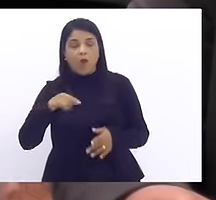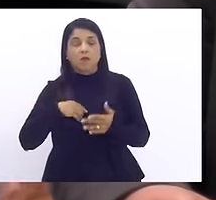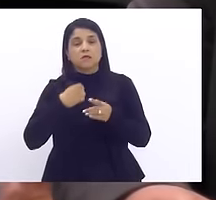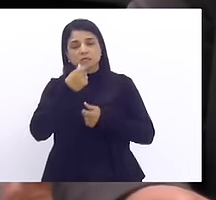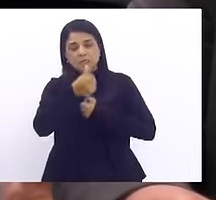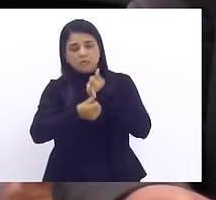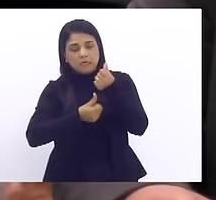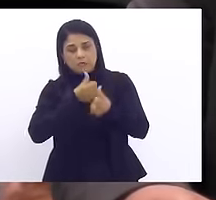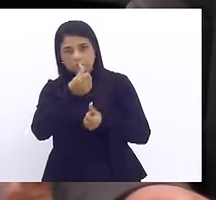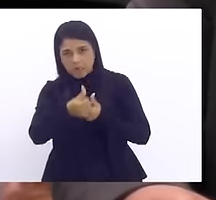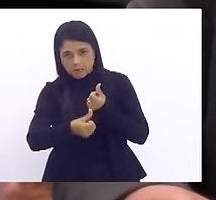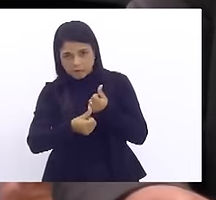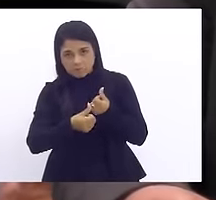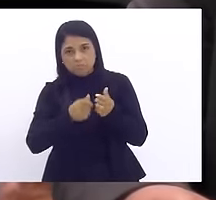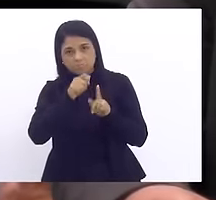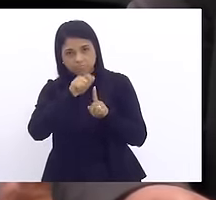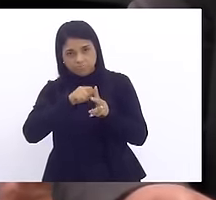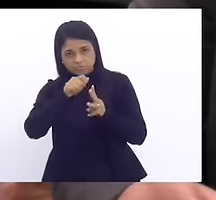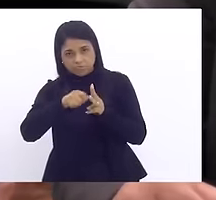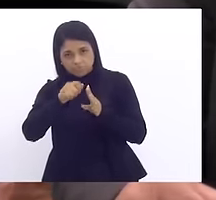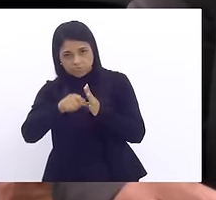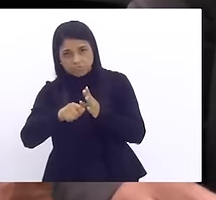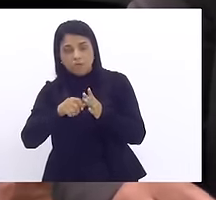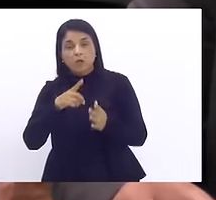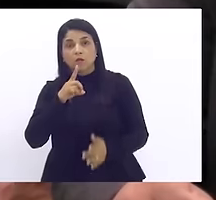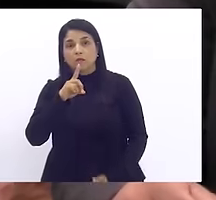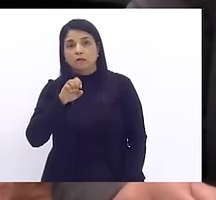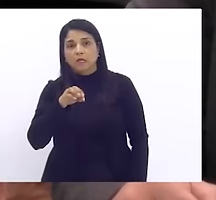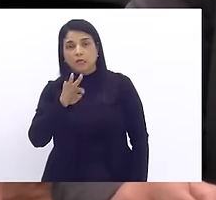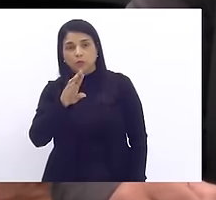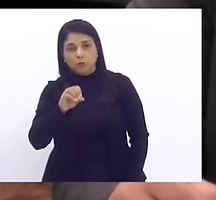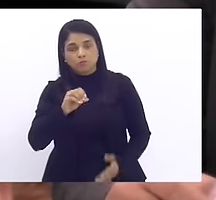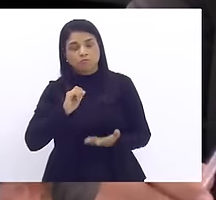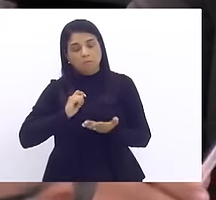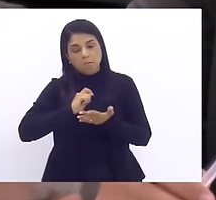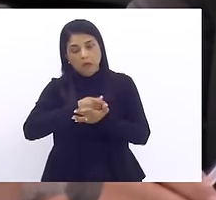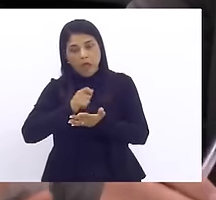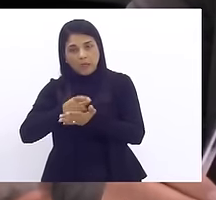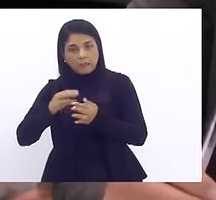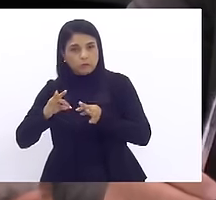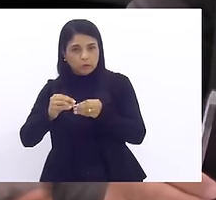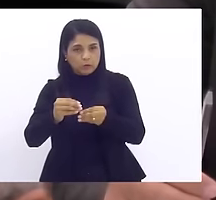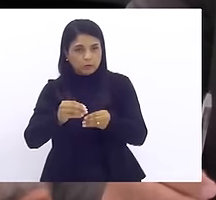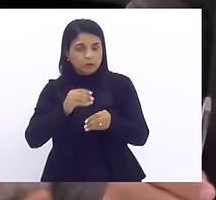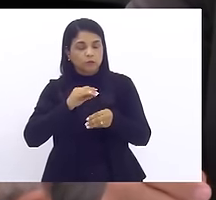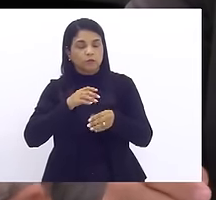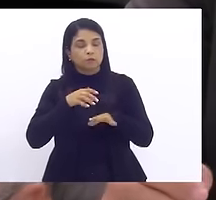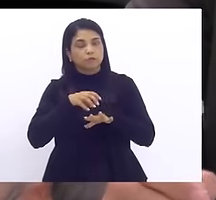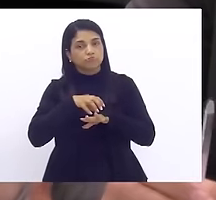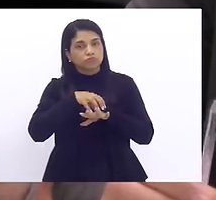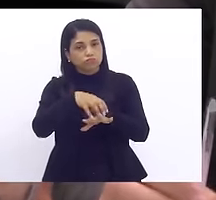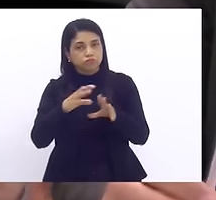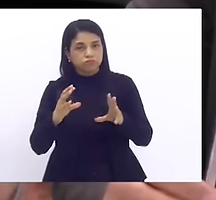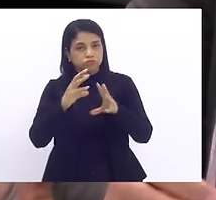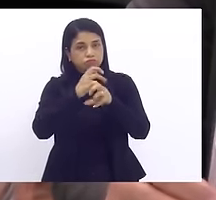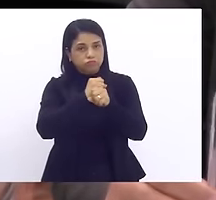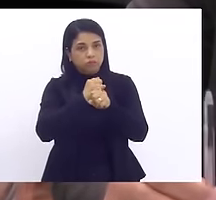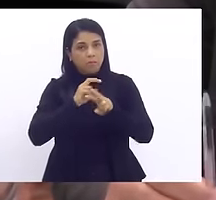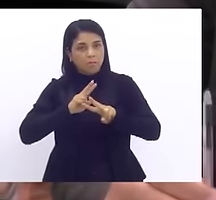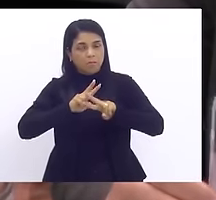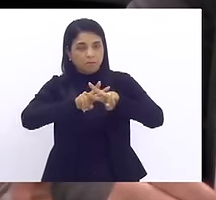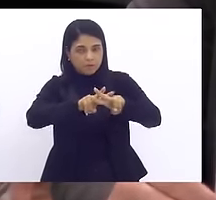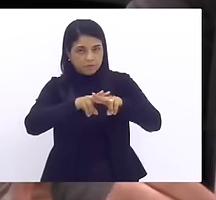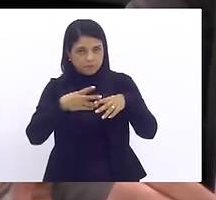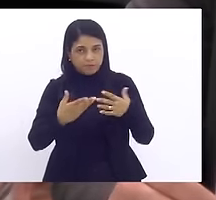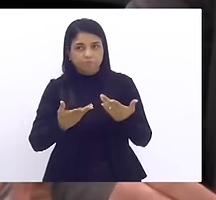então o Detro faz a prestação de conta de todos os veículos que foram apreendidos e levados ao Pátio em